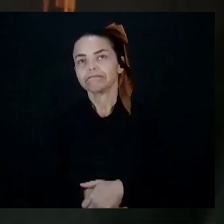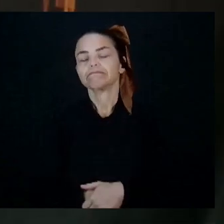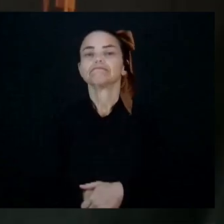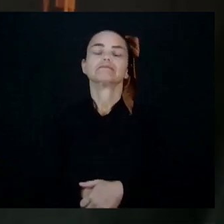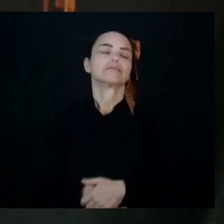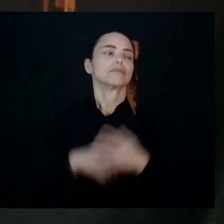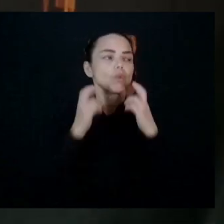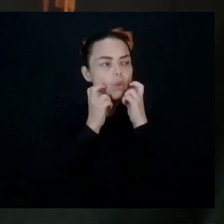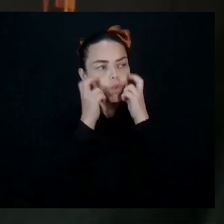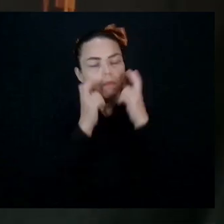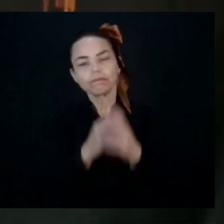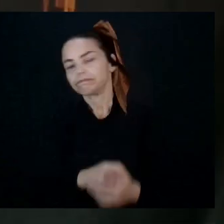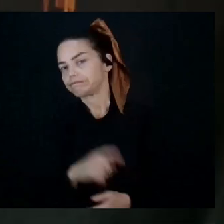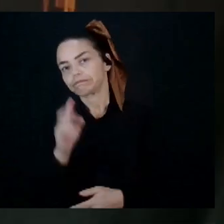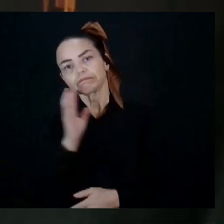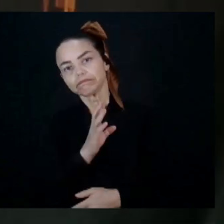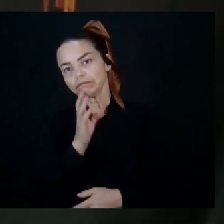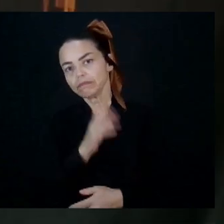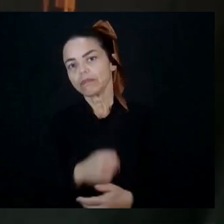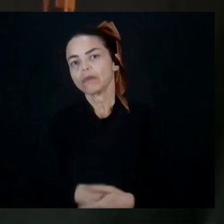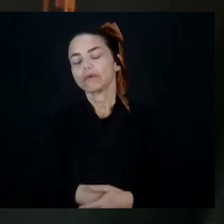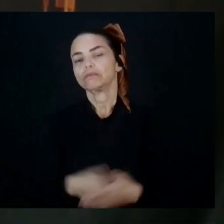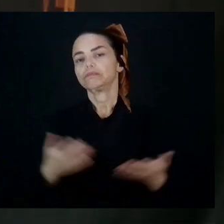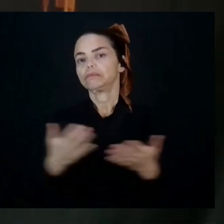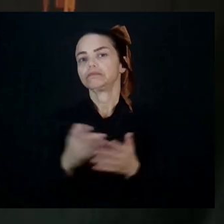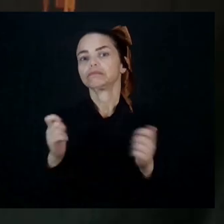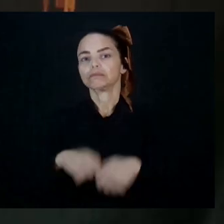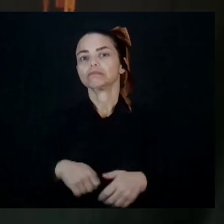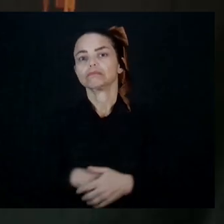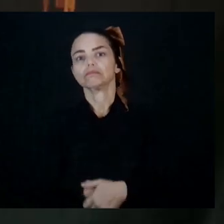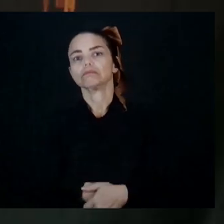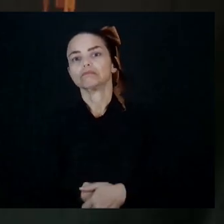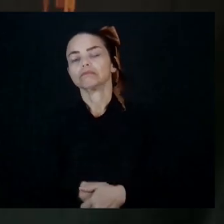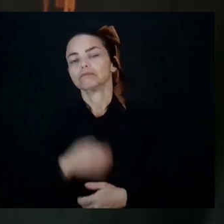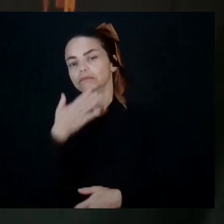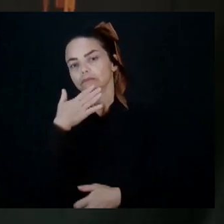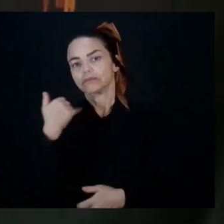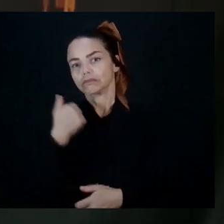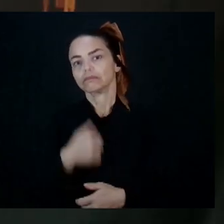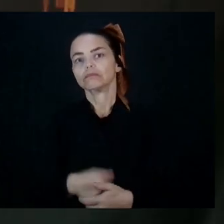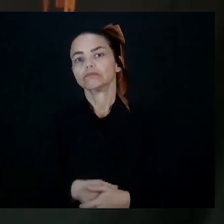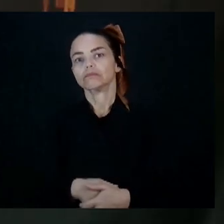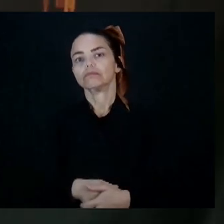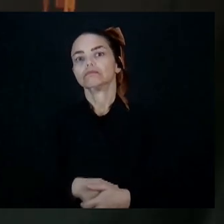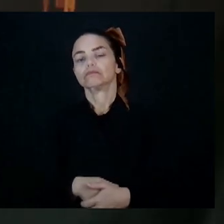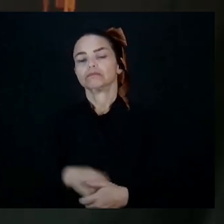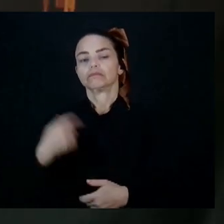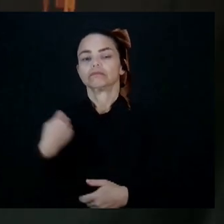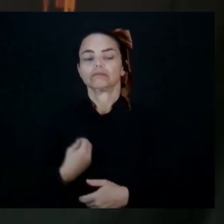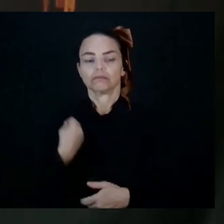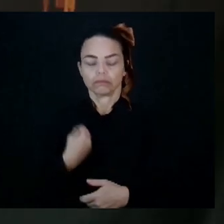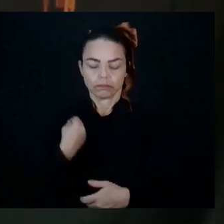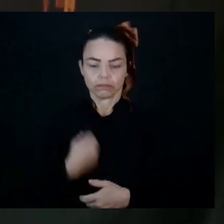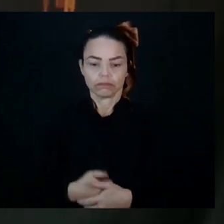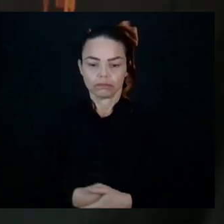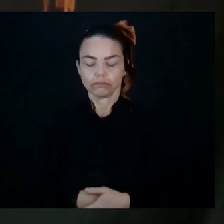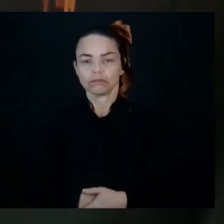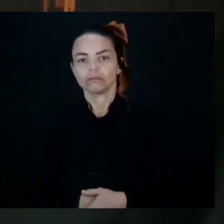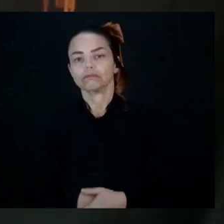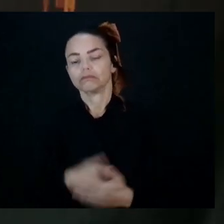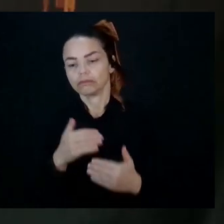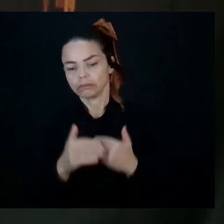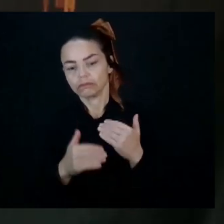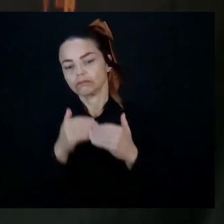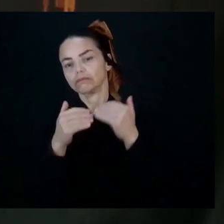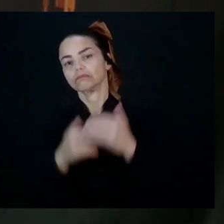constrangedoras, não tão boas assim, para que hoje nós pudéssemos estar melhor, né? Então a gente precisa assim elevar e